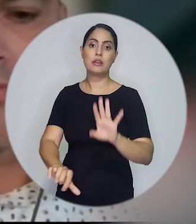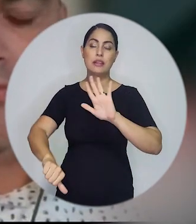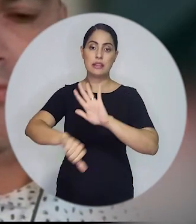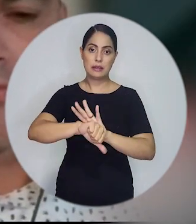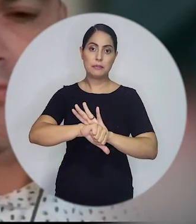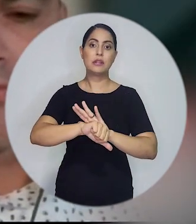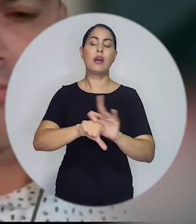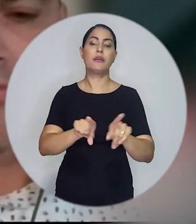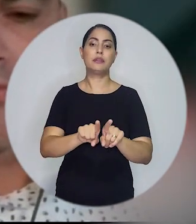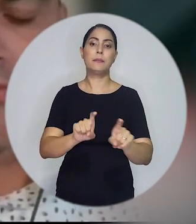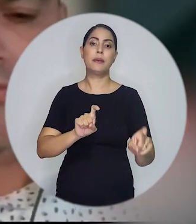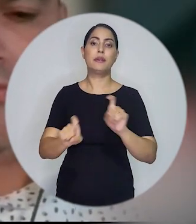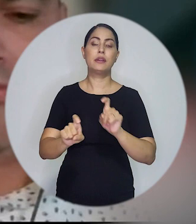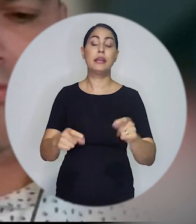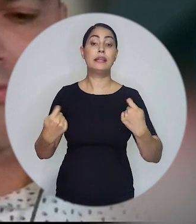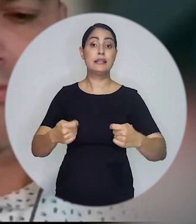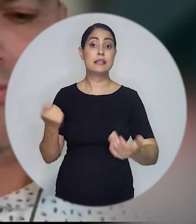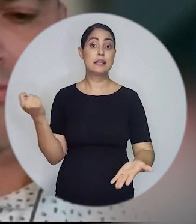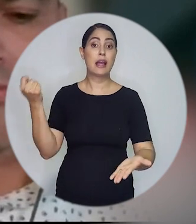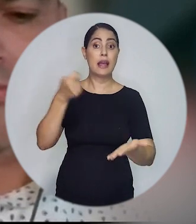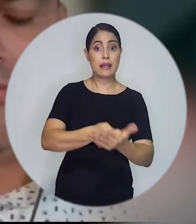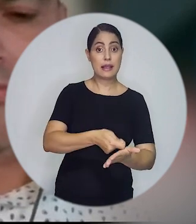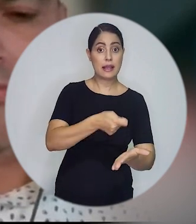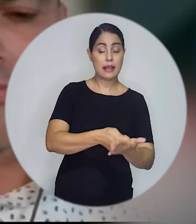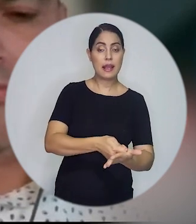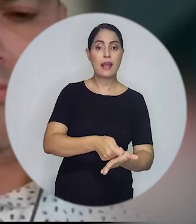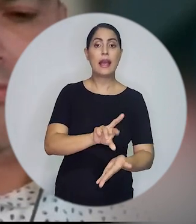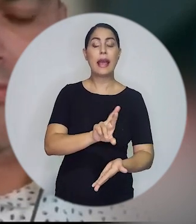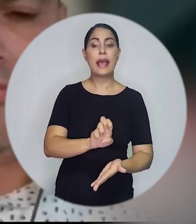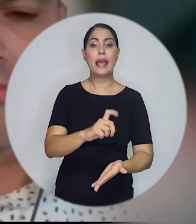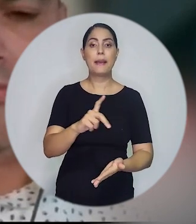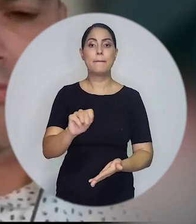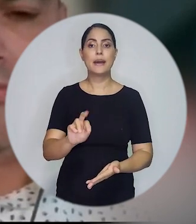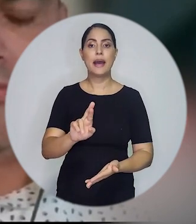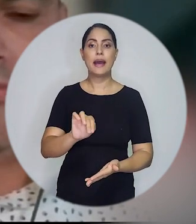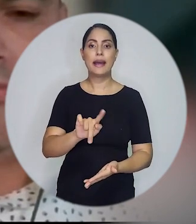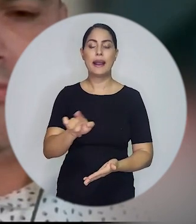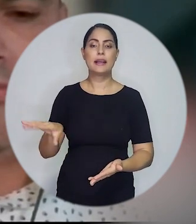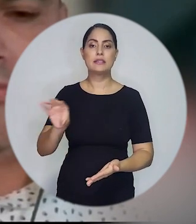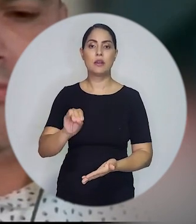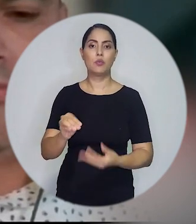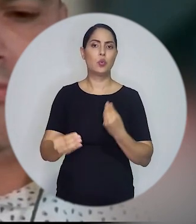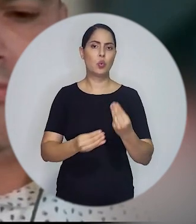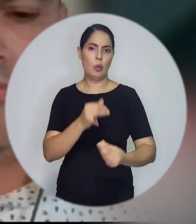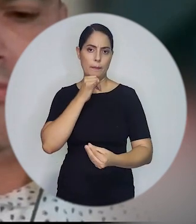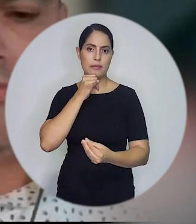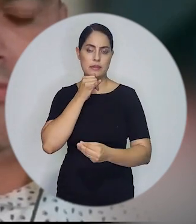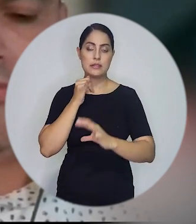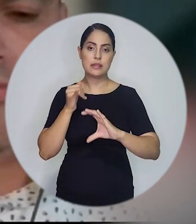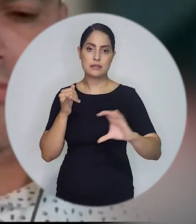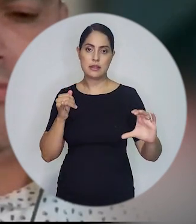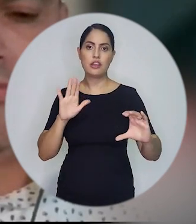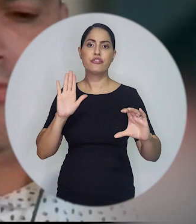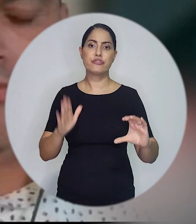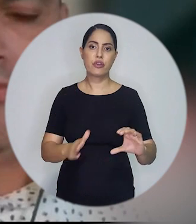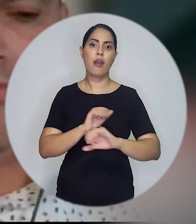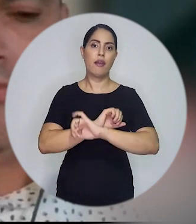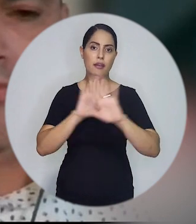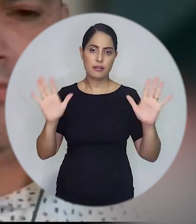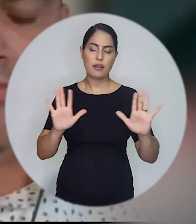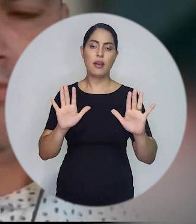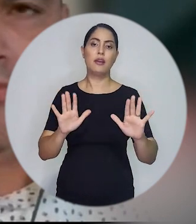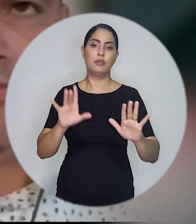às sanções penais e administrativas e ao dever de reparar. Então, o dever de reparar, a responsabilidade civil, isso já está